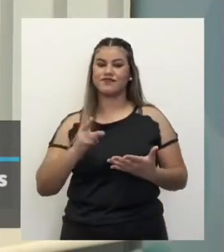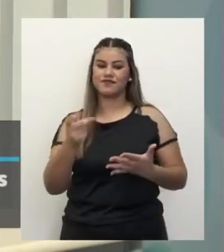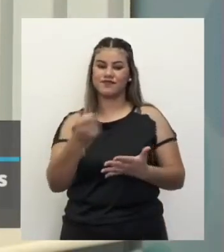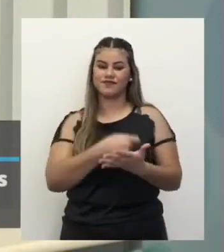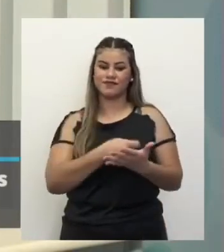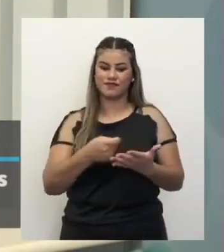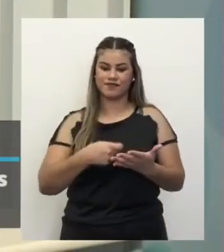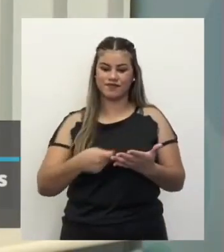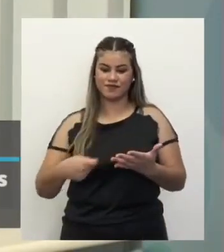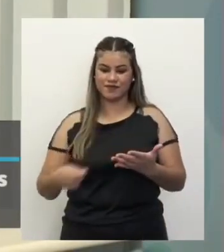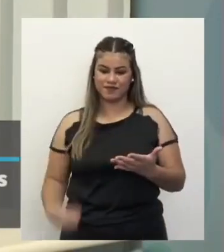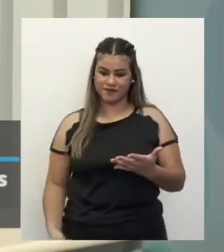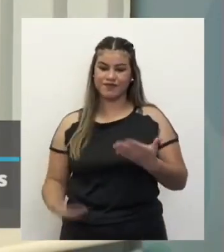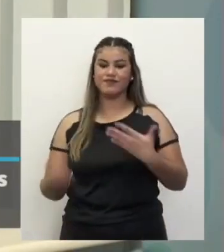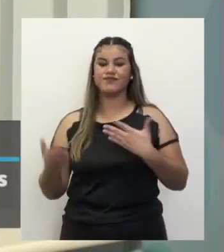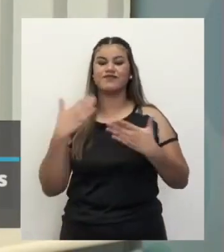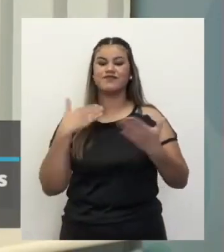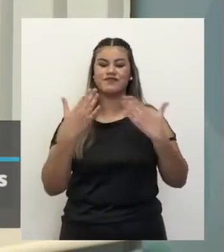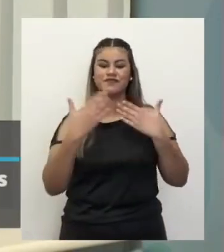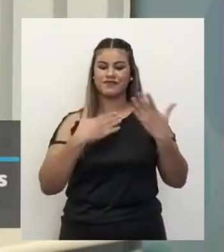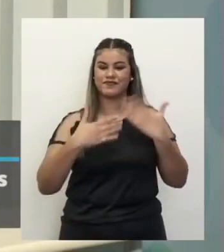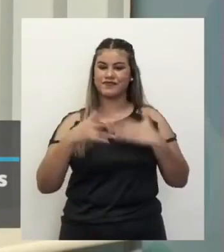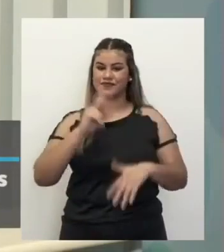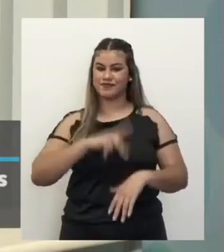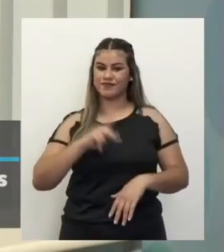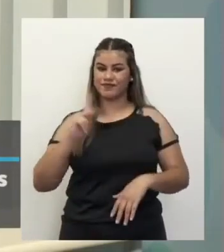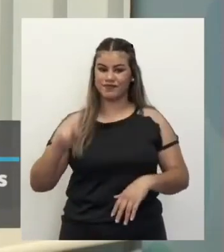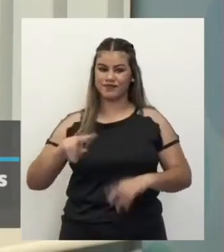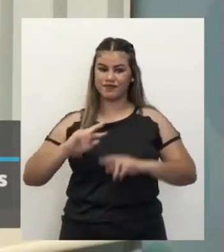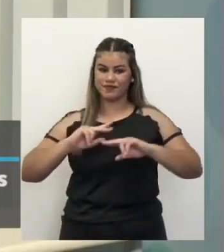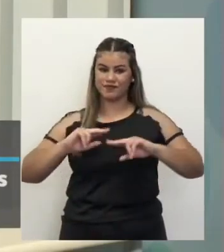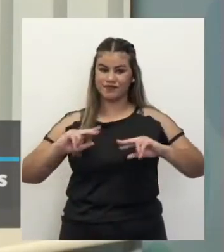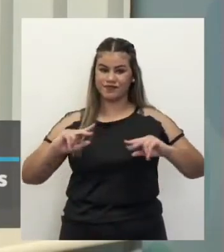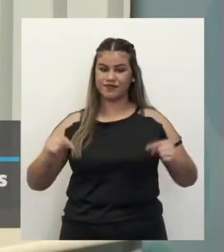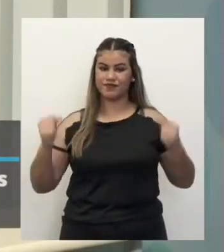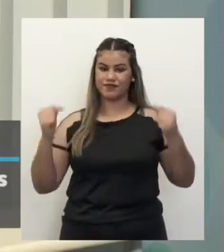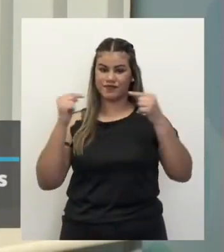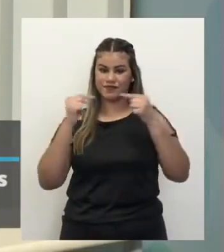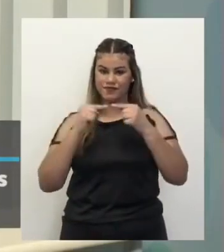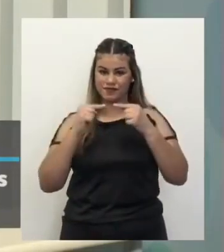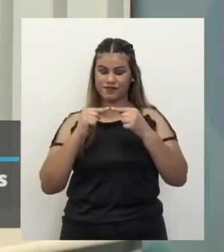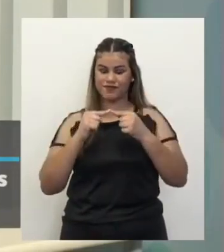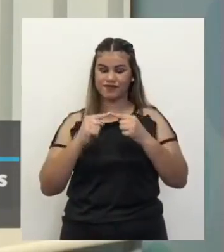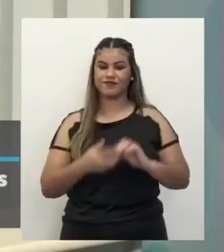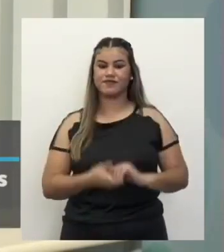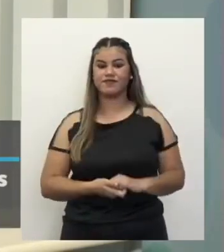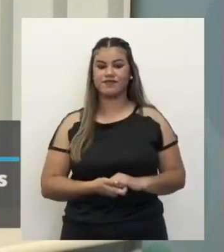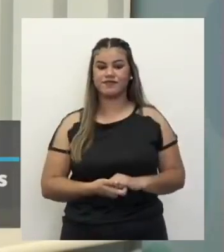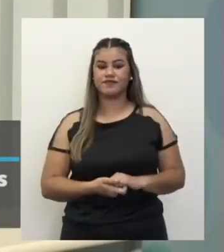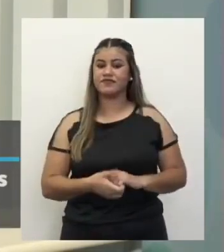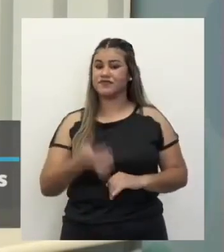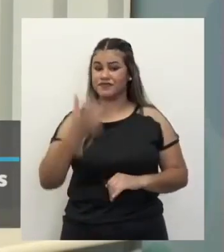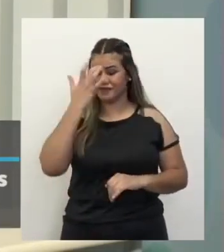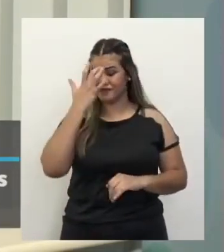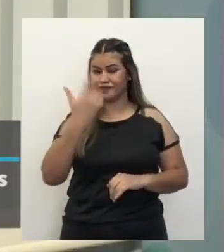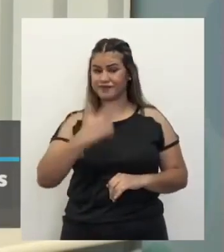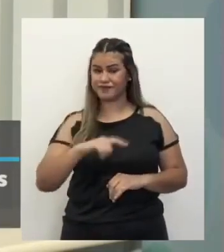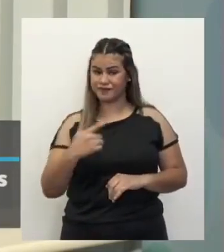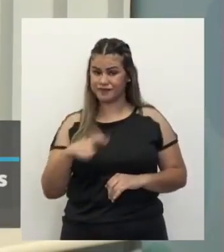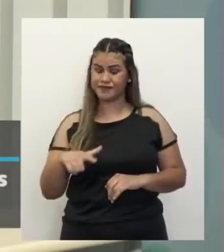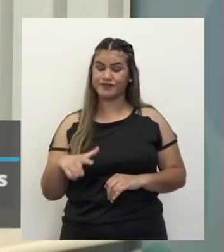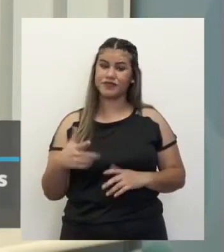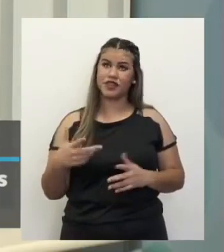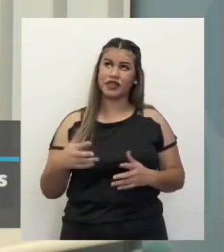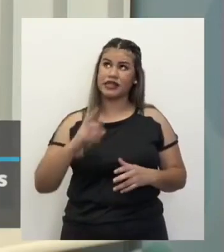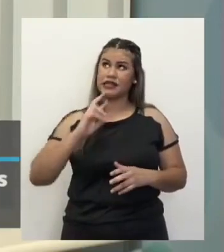e que você também converse com a sua professora, o seu professor, sobre essa questão. Não é uma questão fácil, a gente não tem